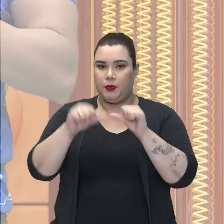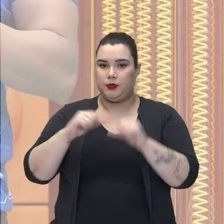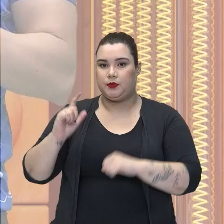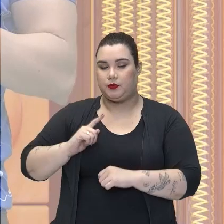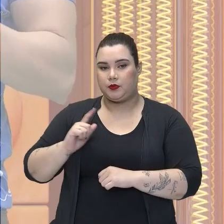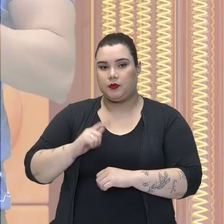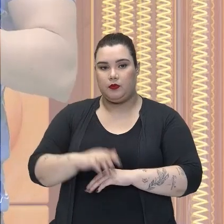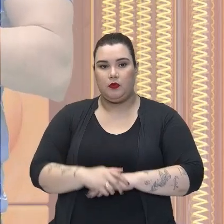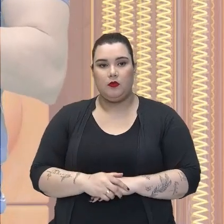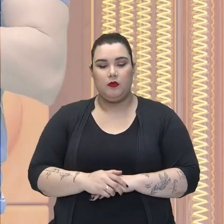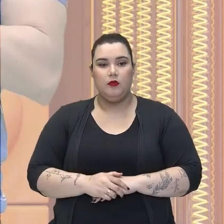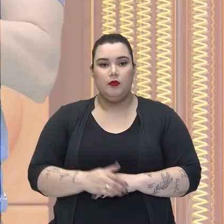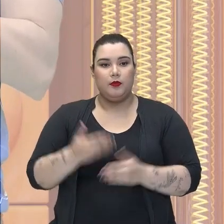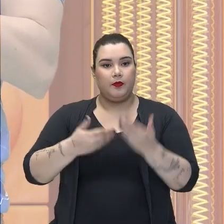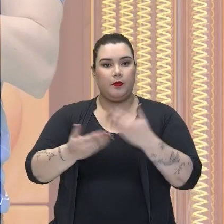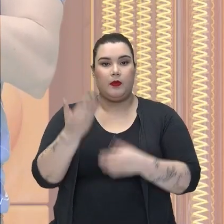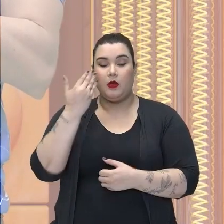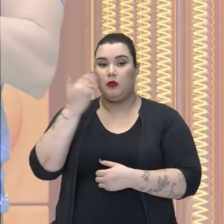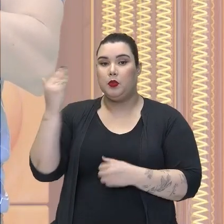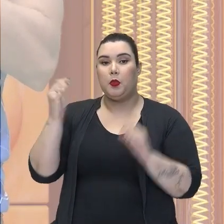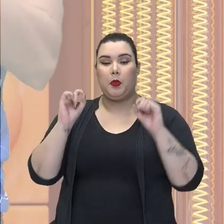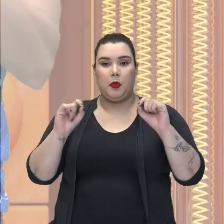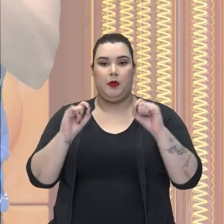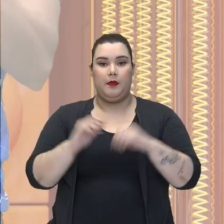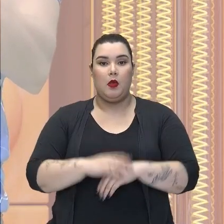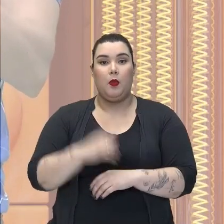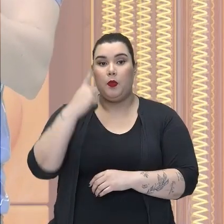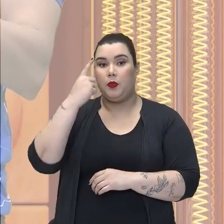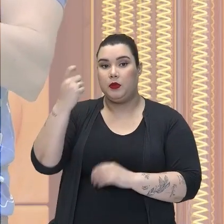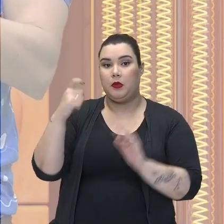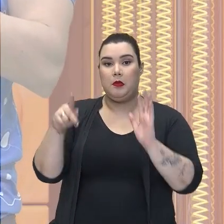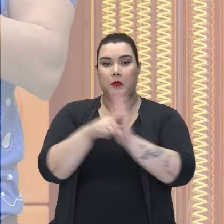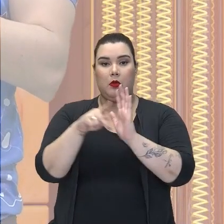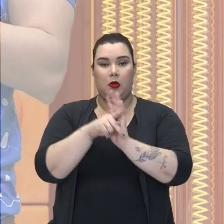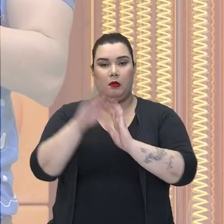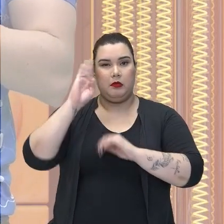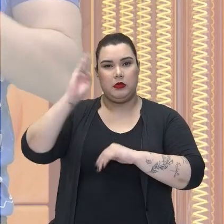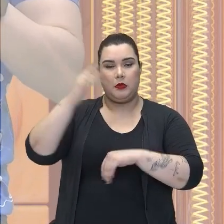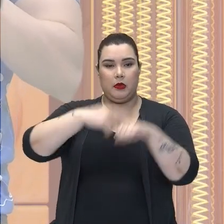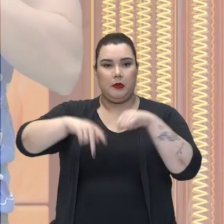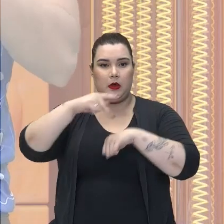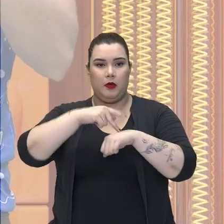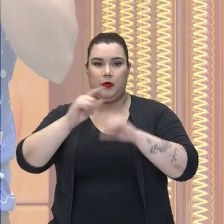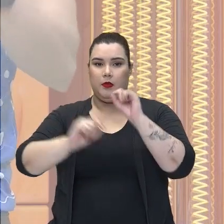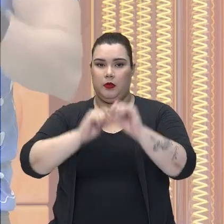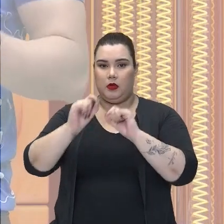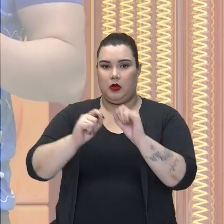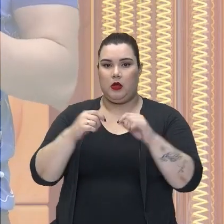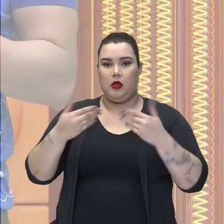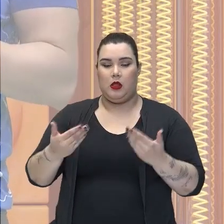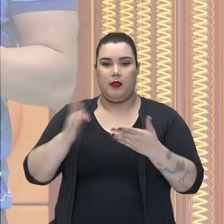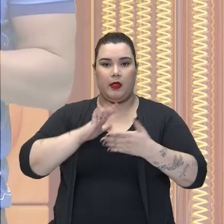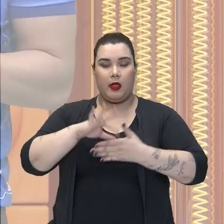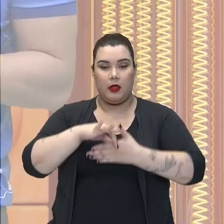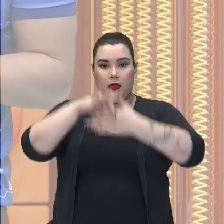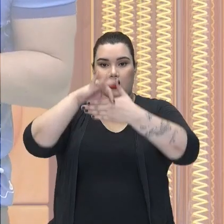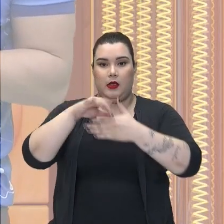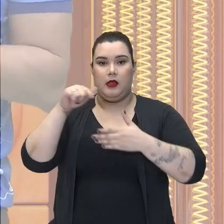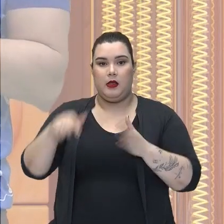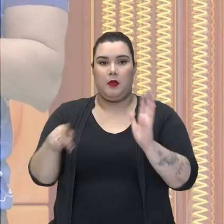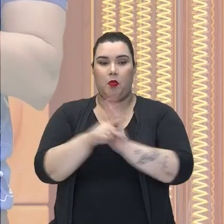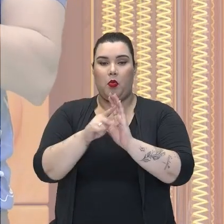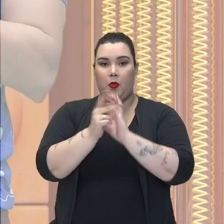melhor. Dando continuidade, a gente observa que os interesses principais ali dessas potências que lideravam essa fase do modo de